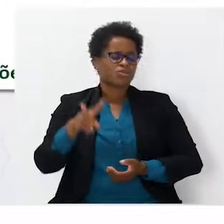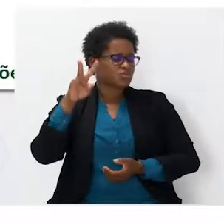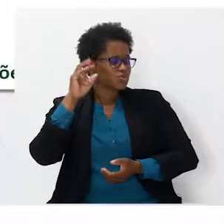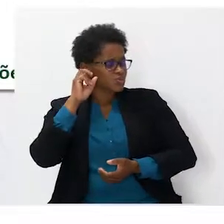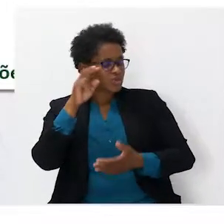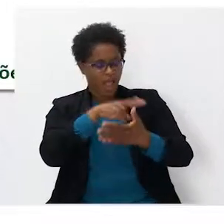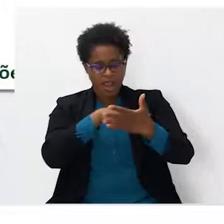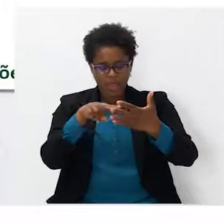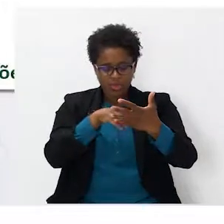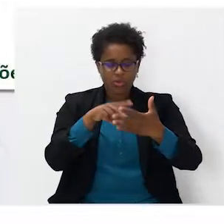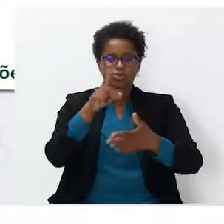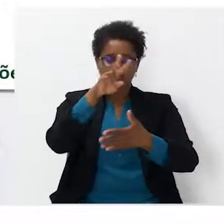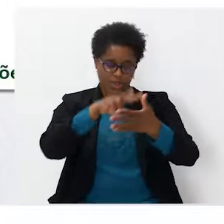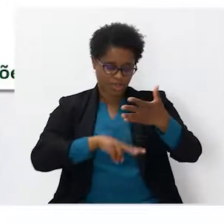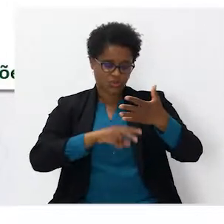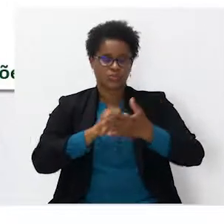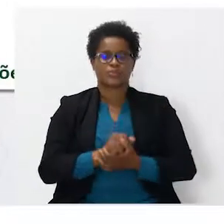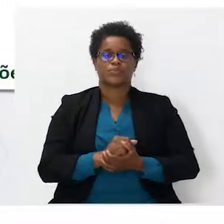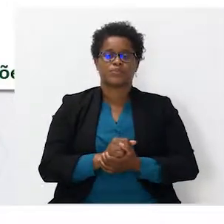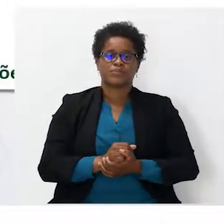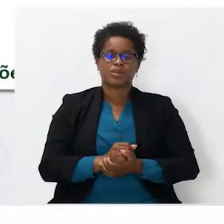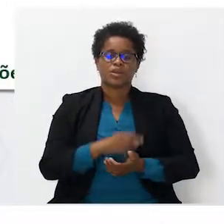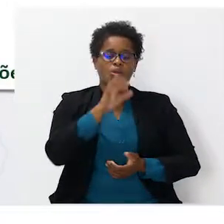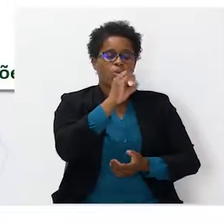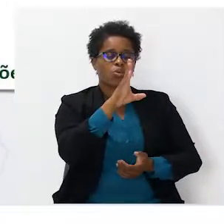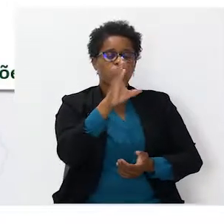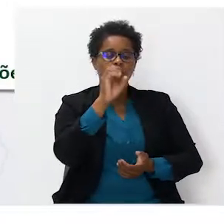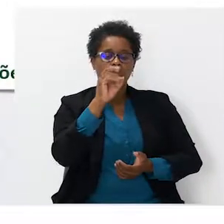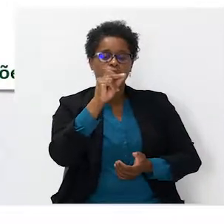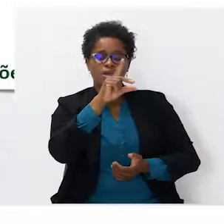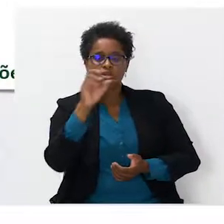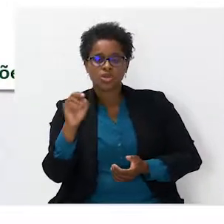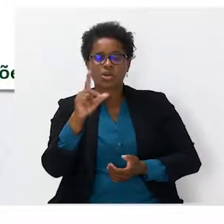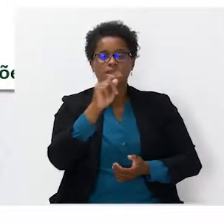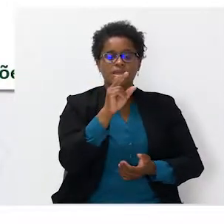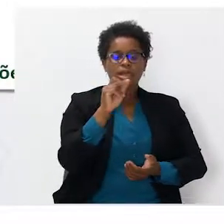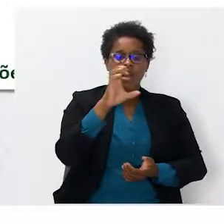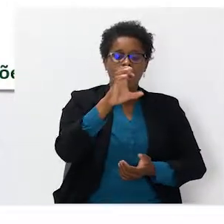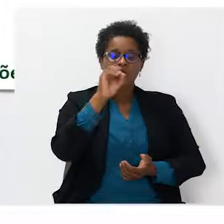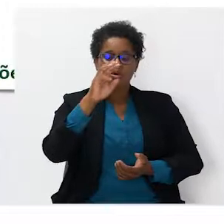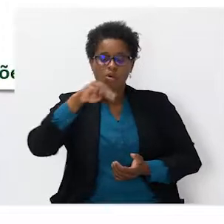Escutem a leitura do texto. O João e a Comunidade.